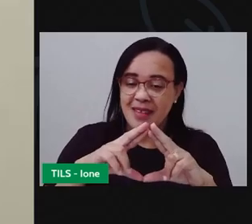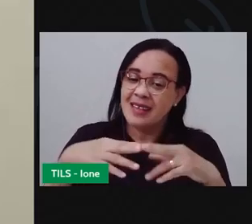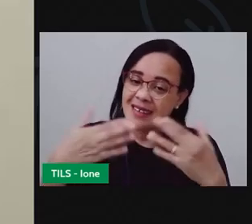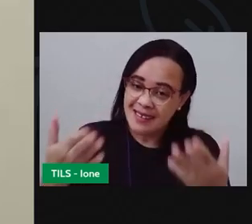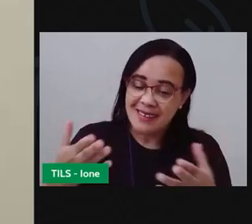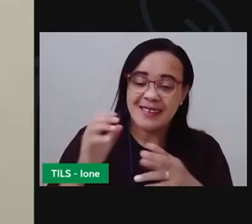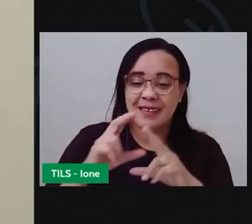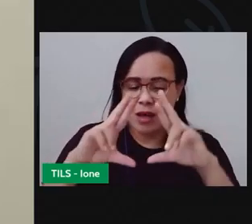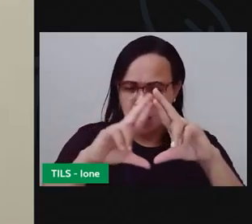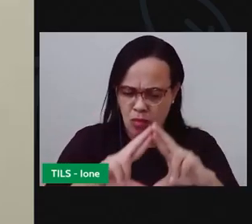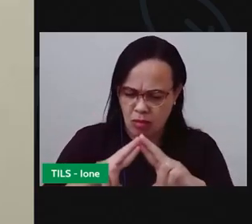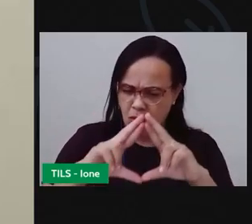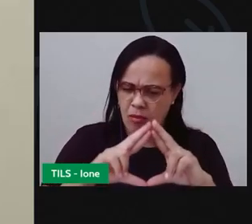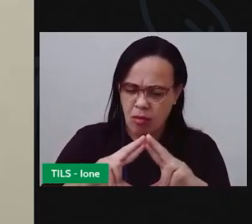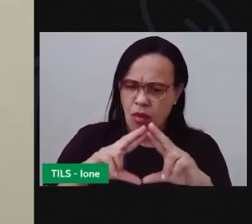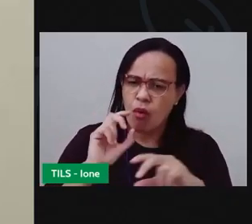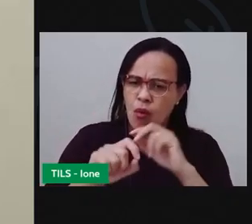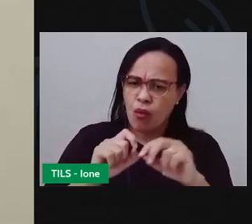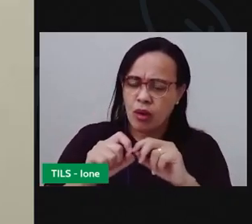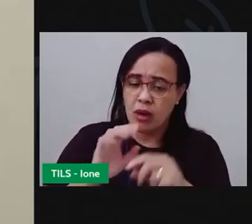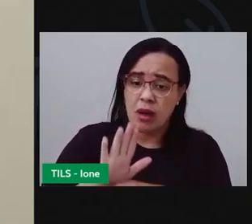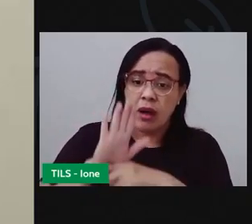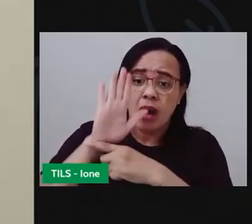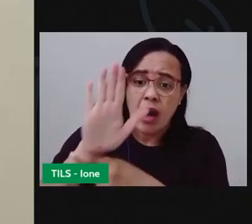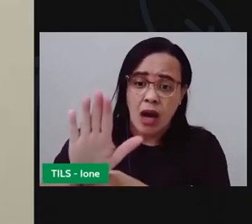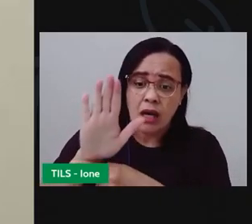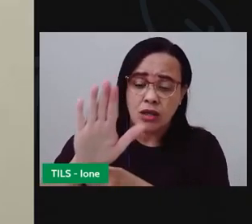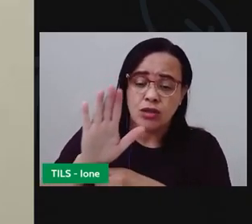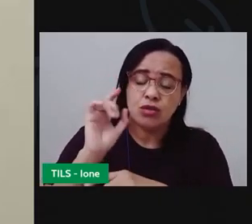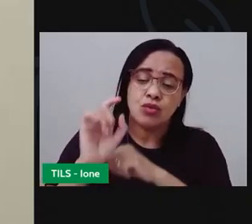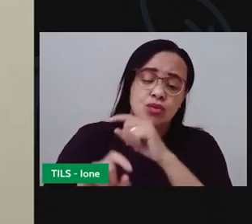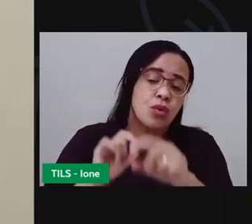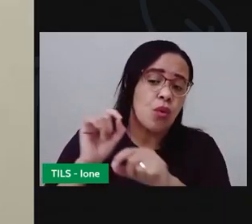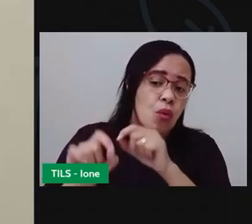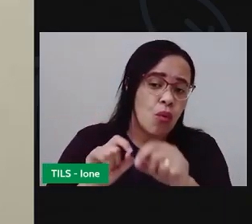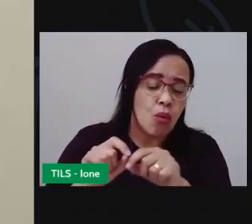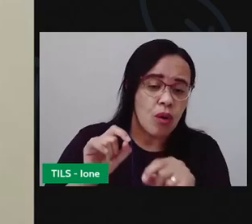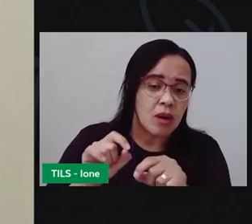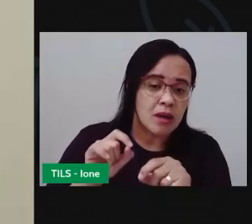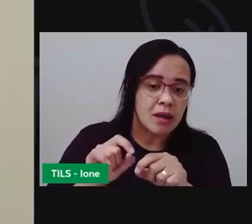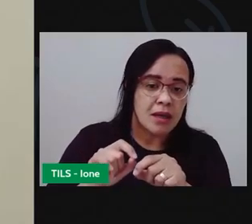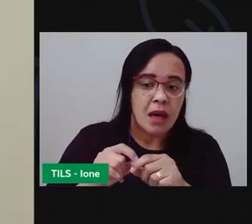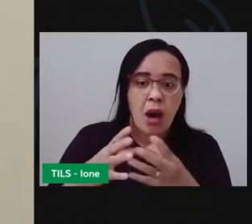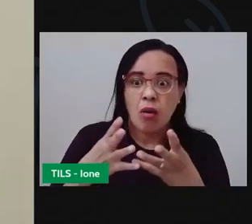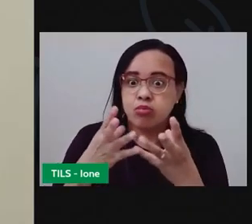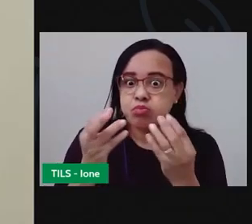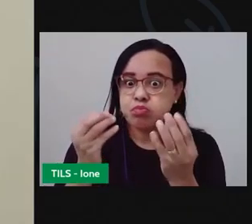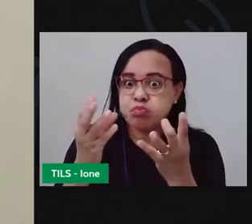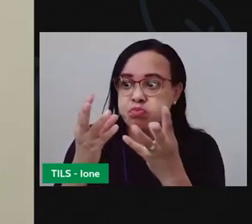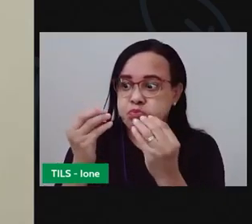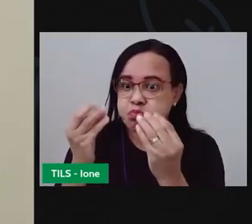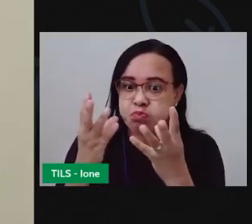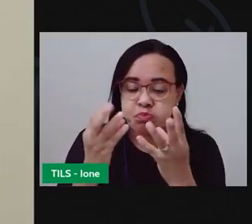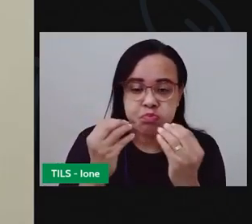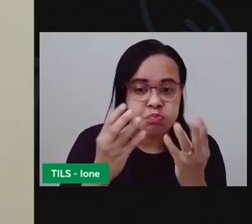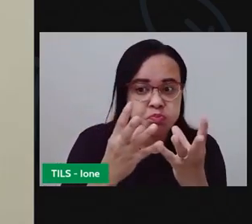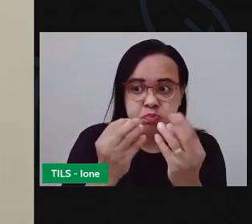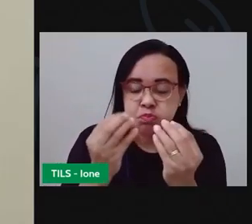milhares de litros de petróleo. Deixa de tirar da natureza essa